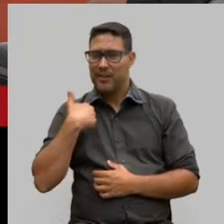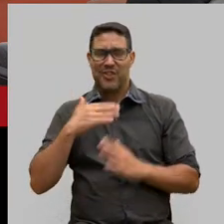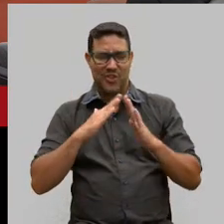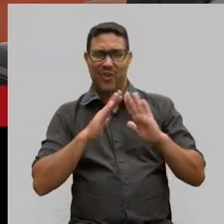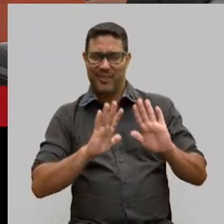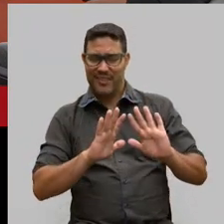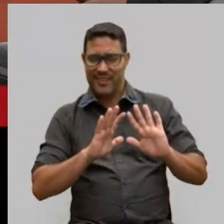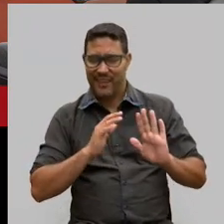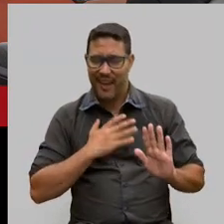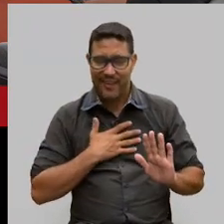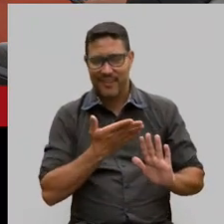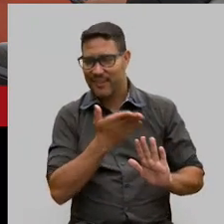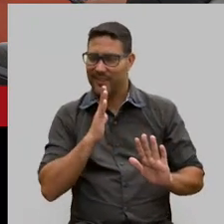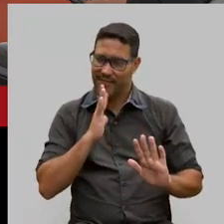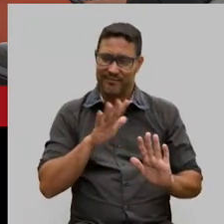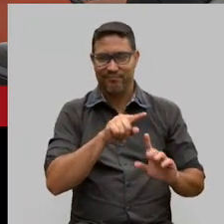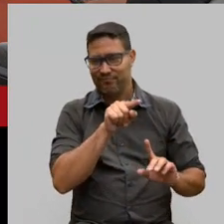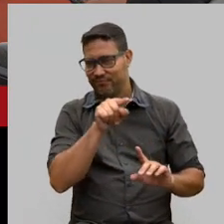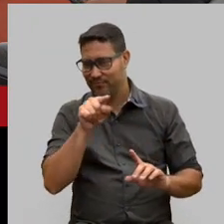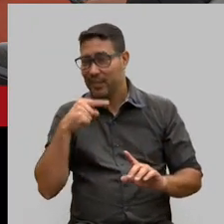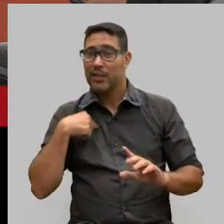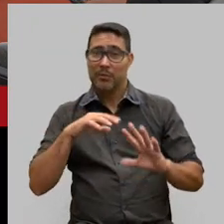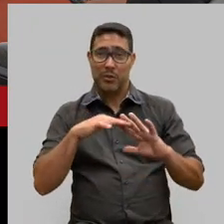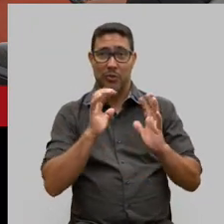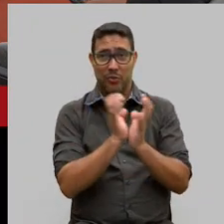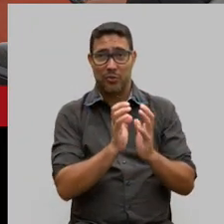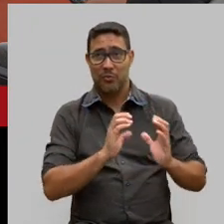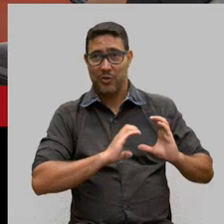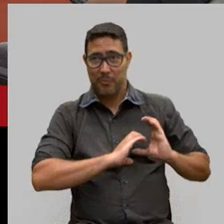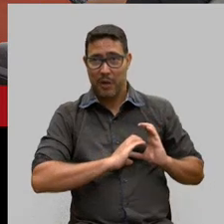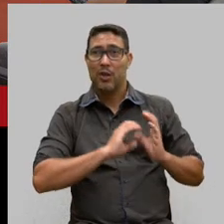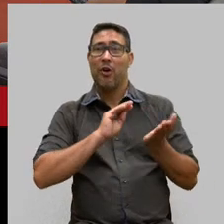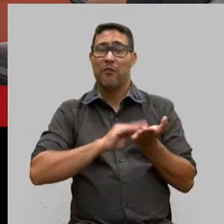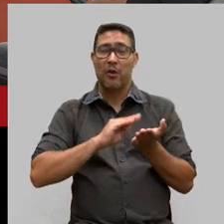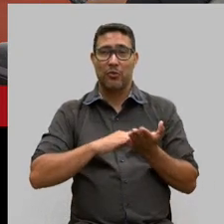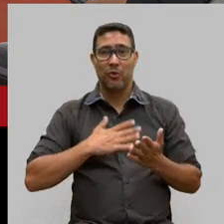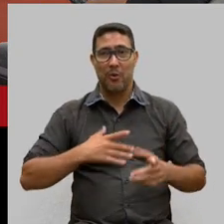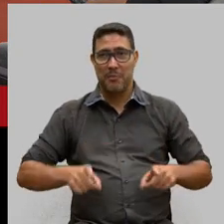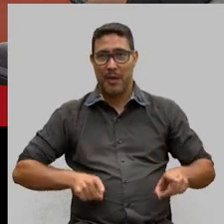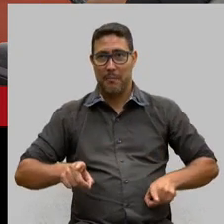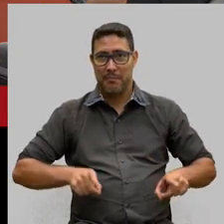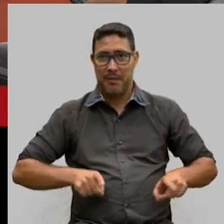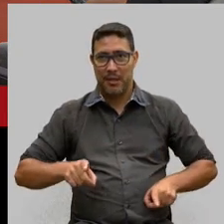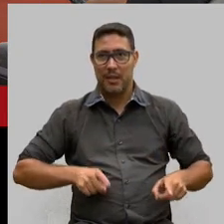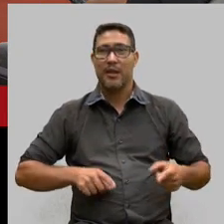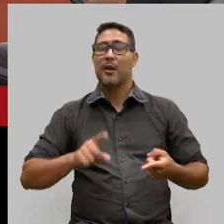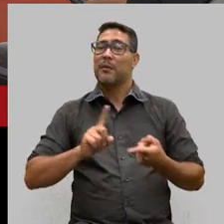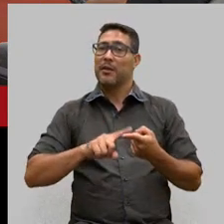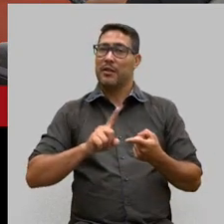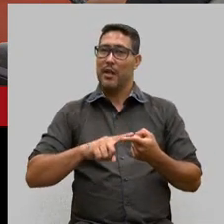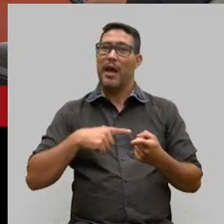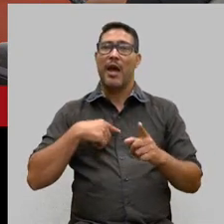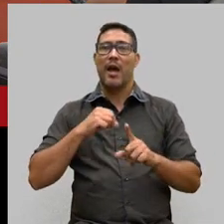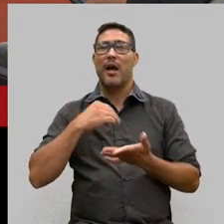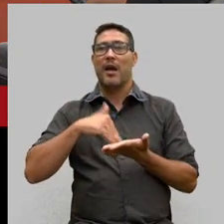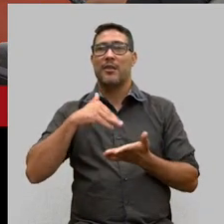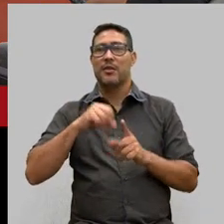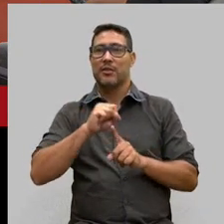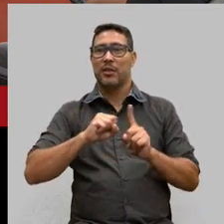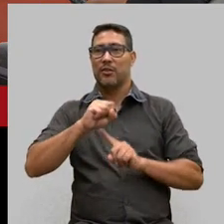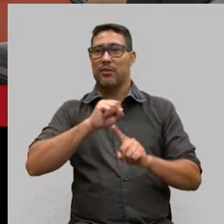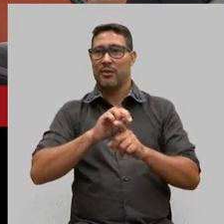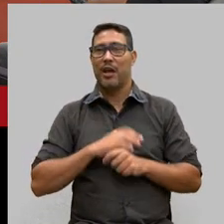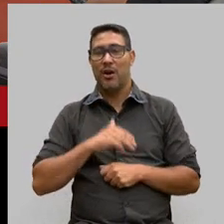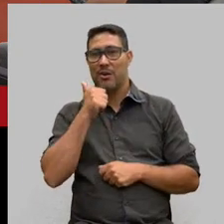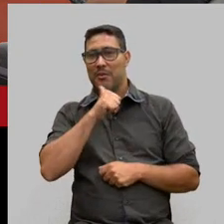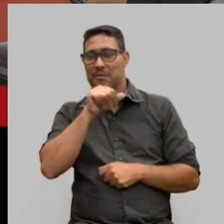Reginaldo Lopes pessoal da Paz Só faltou minha prima que é assistente social e na pai a Leila Márcia né e minha mãe para eu ficar mais